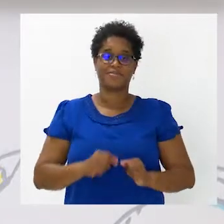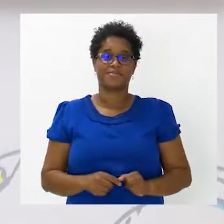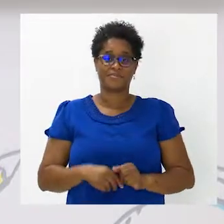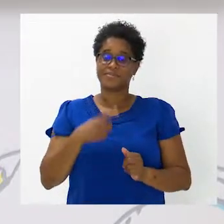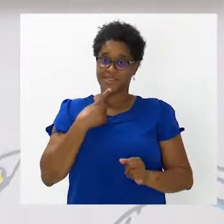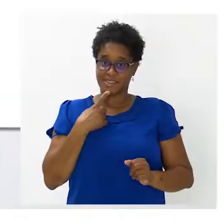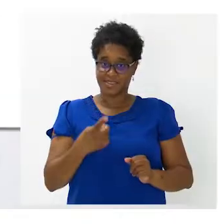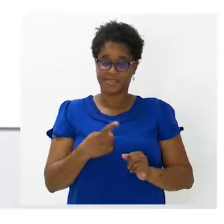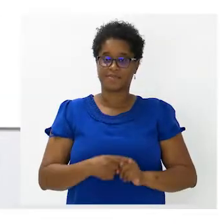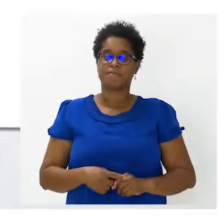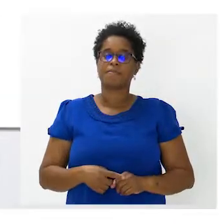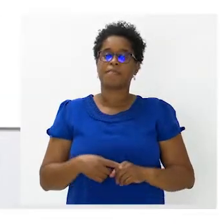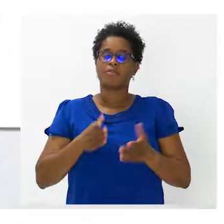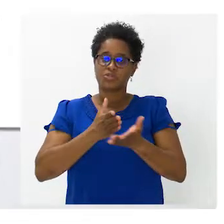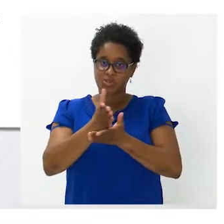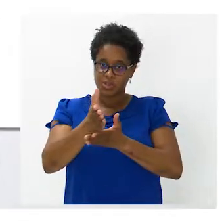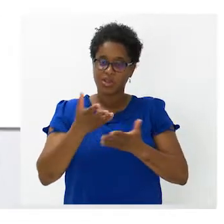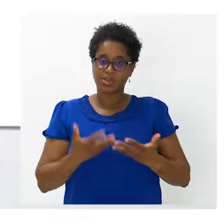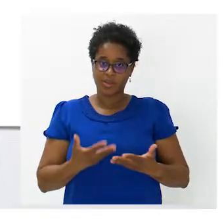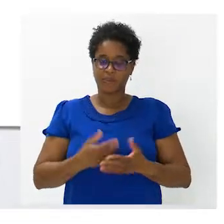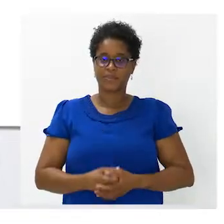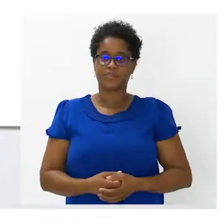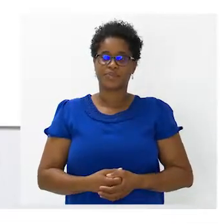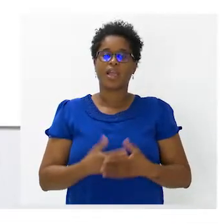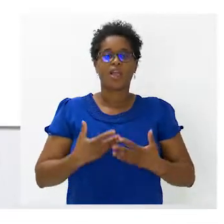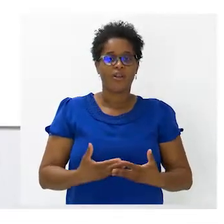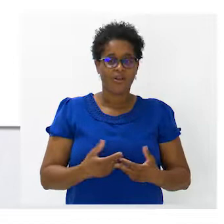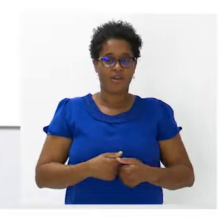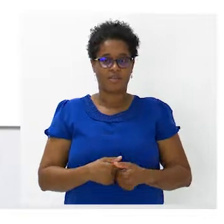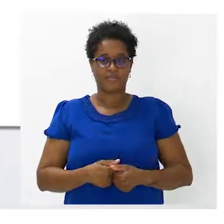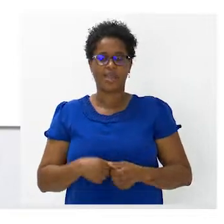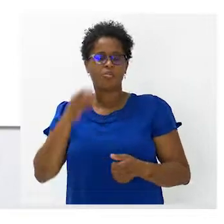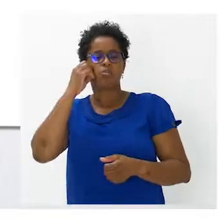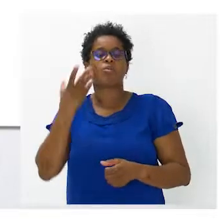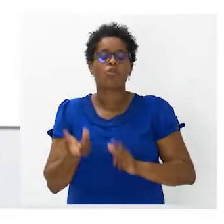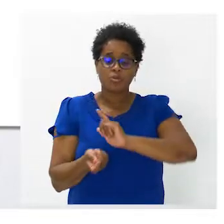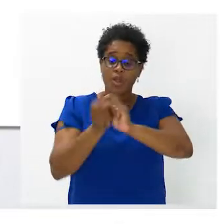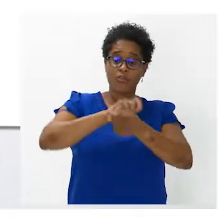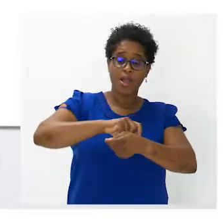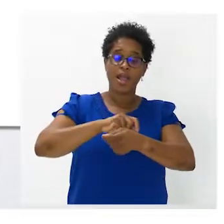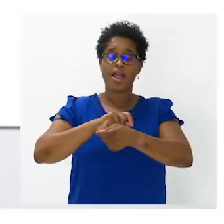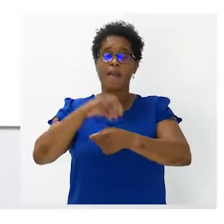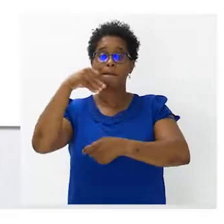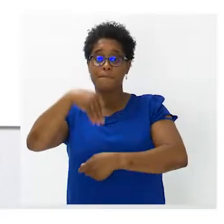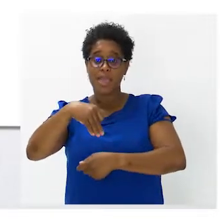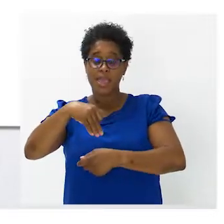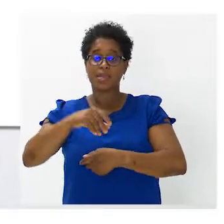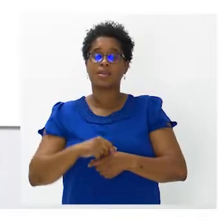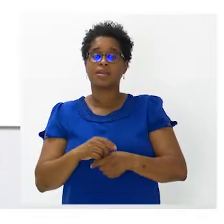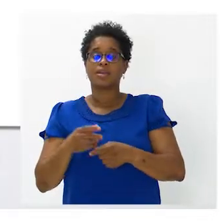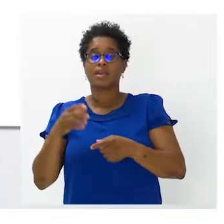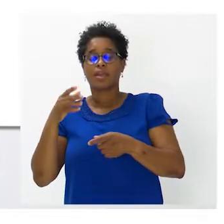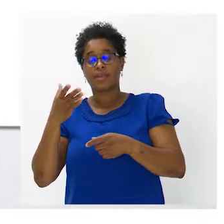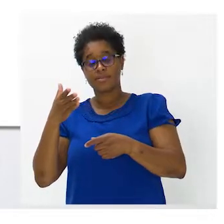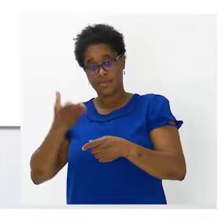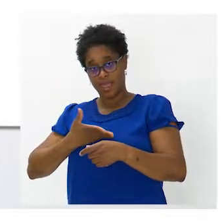Certo? Vamos prosseguir então. Bom, agora como transformar a letra P na letra